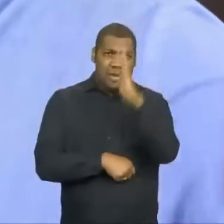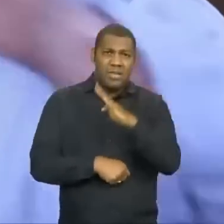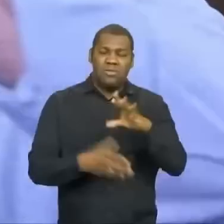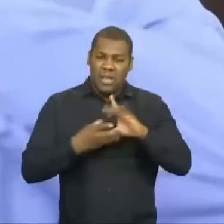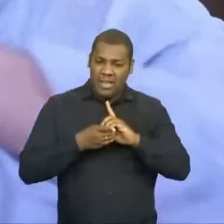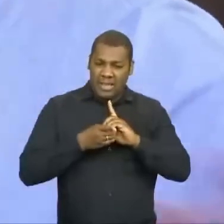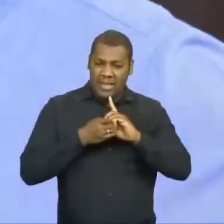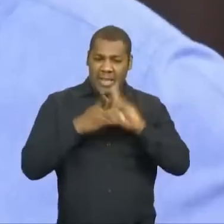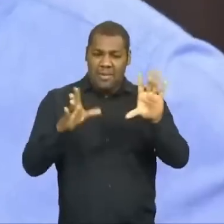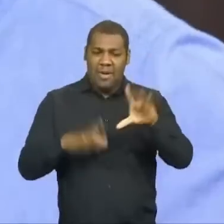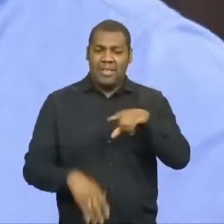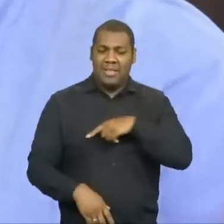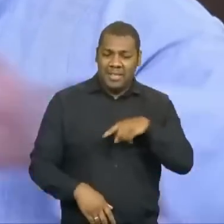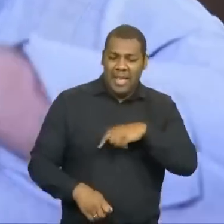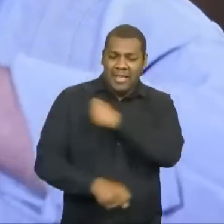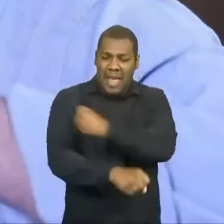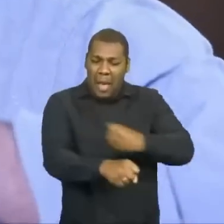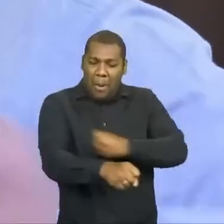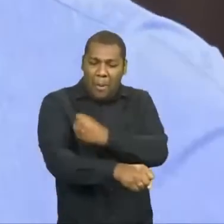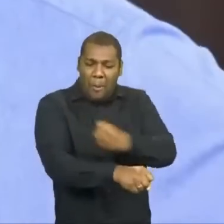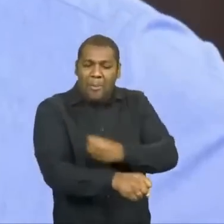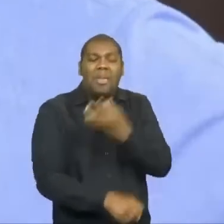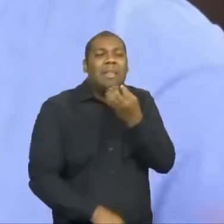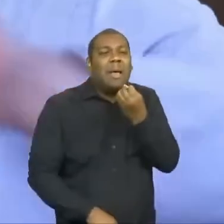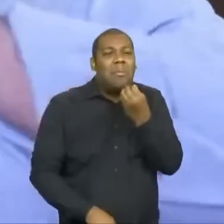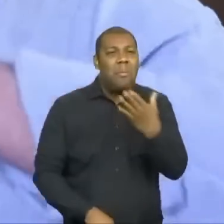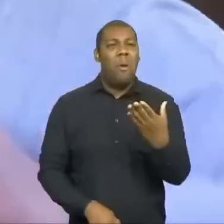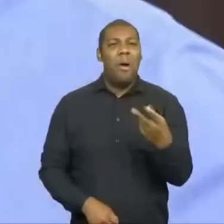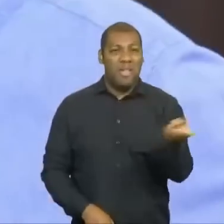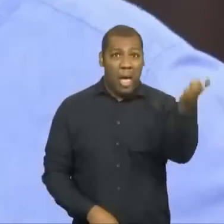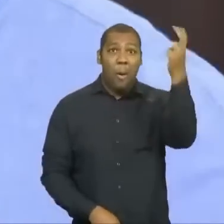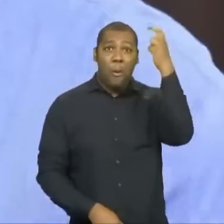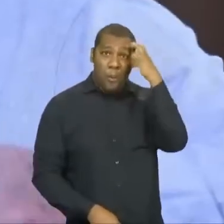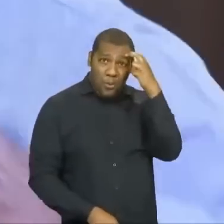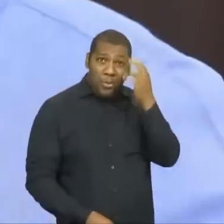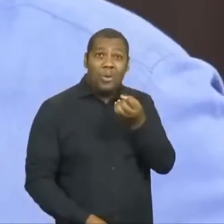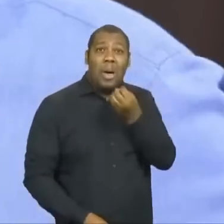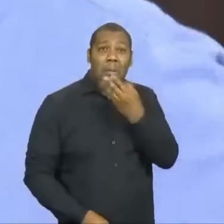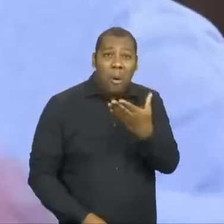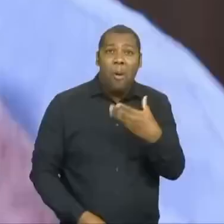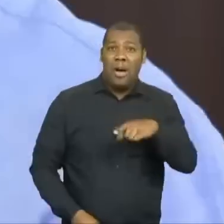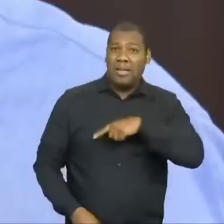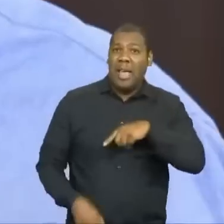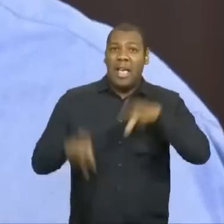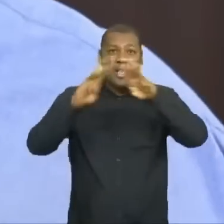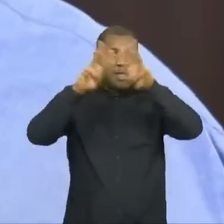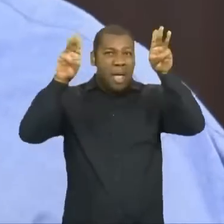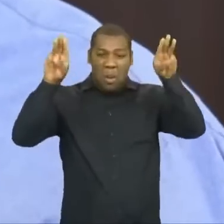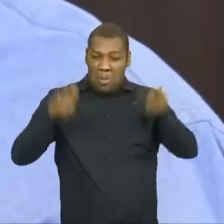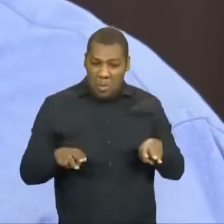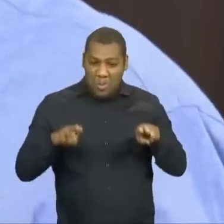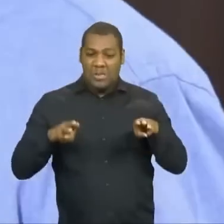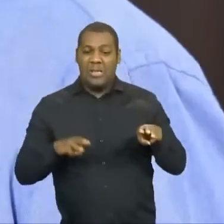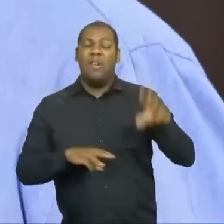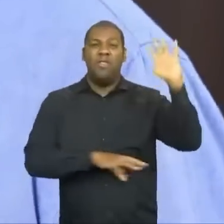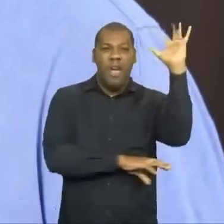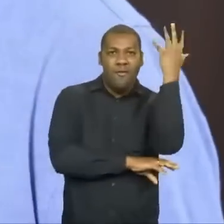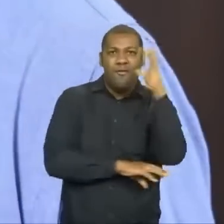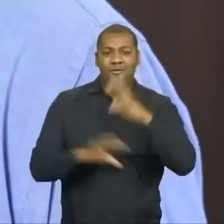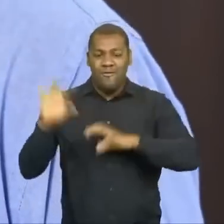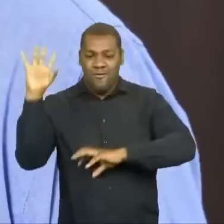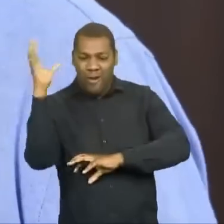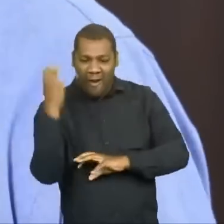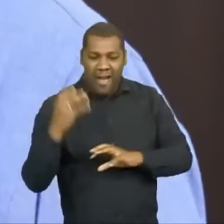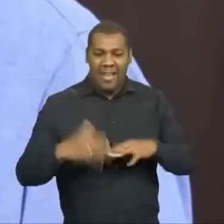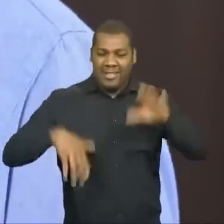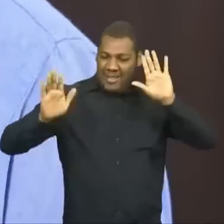uma cultura extraordinária, esse país tem música excepcional, esse país tem museu, tem floresta, tem praia de monte. Nós temos que dizer